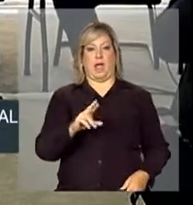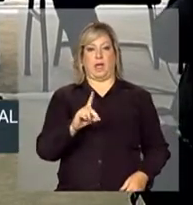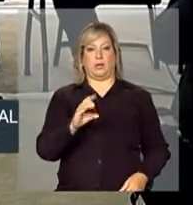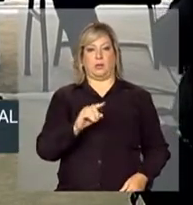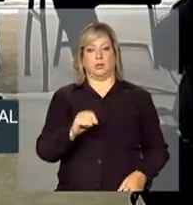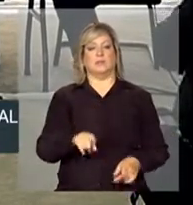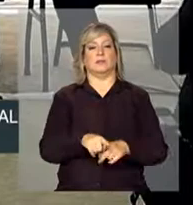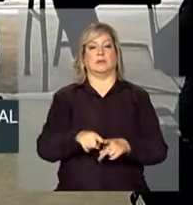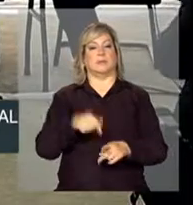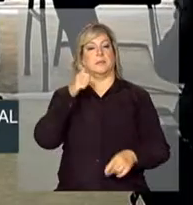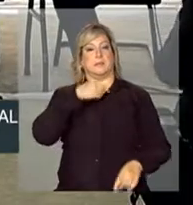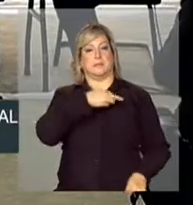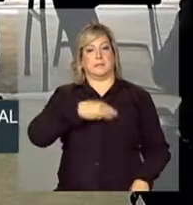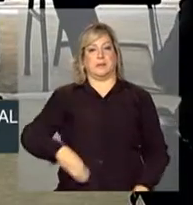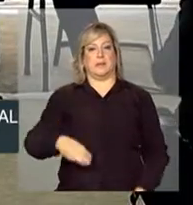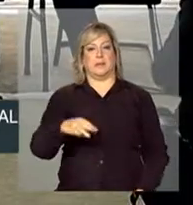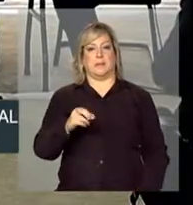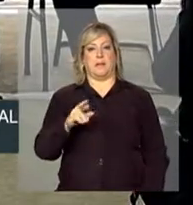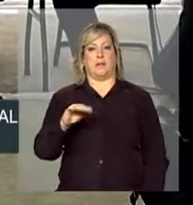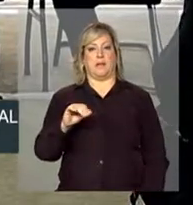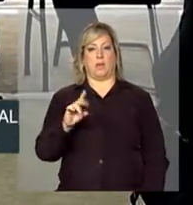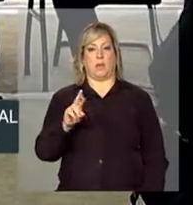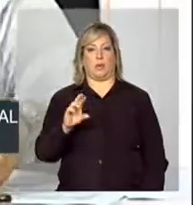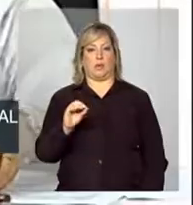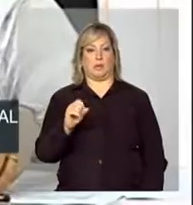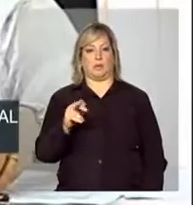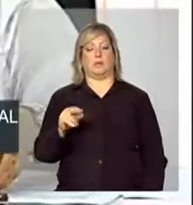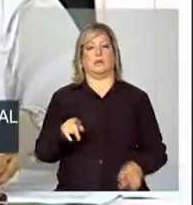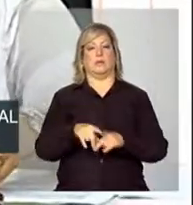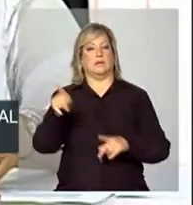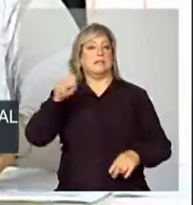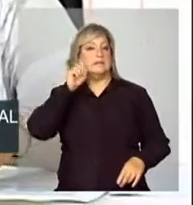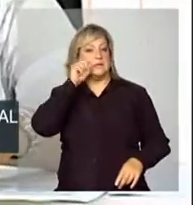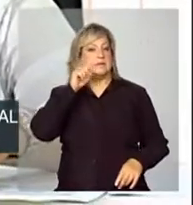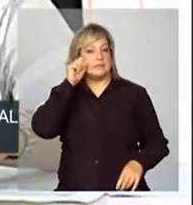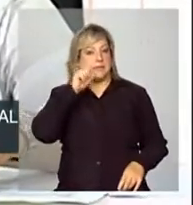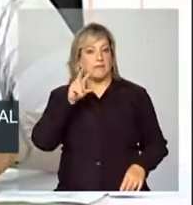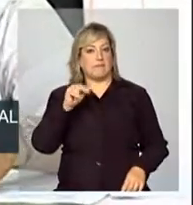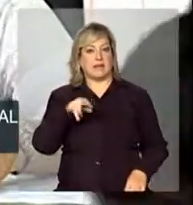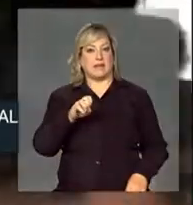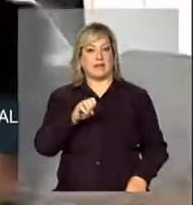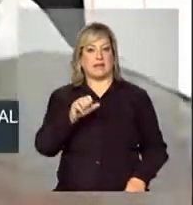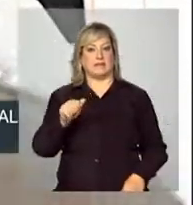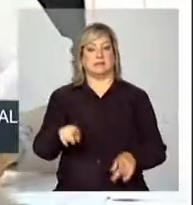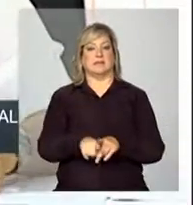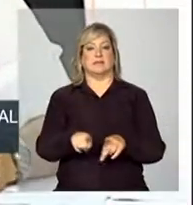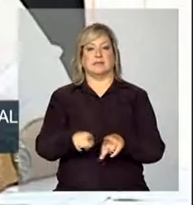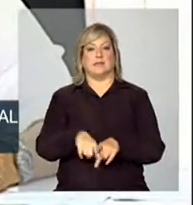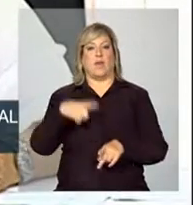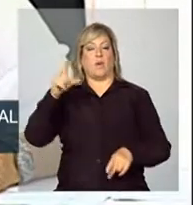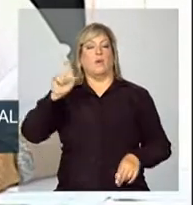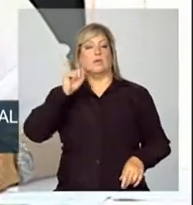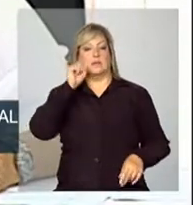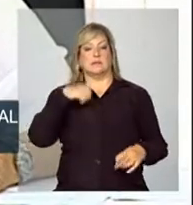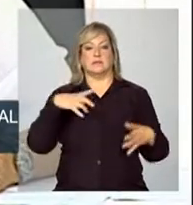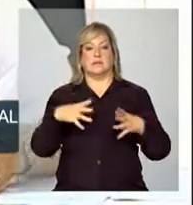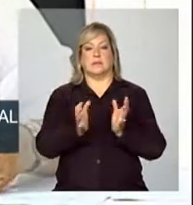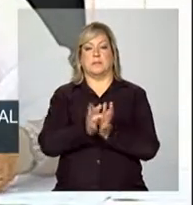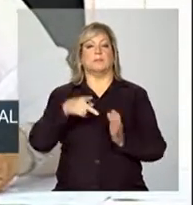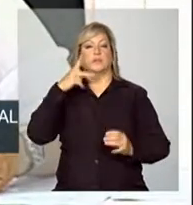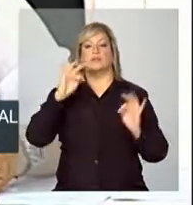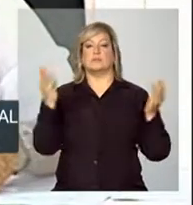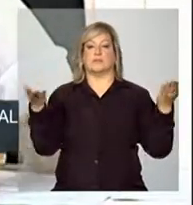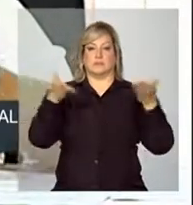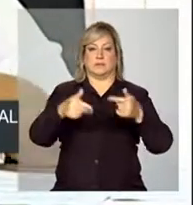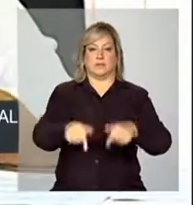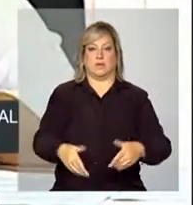Maria do Rosário EA Senadora Vanessa Grazziotin e a Senadora Lídice da Mata e os parlamentares aqui